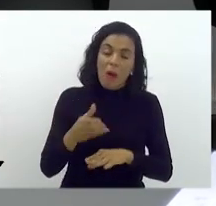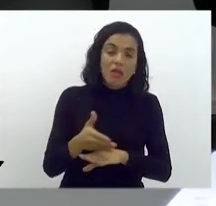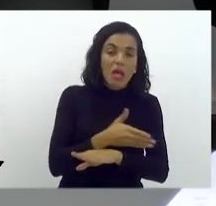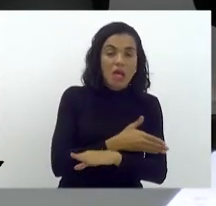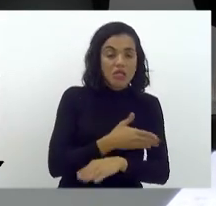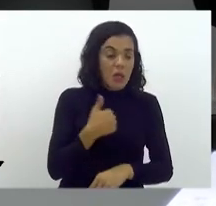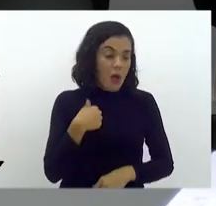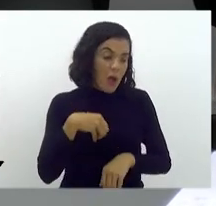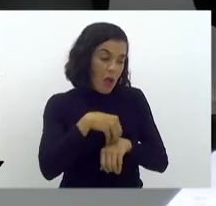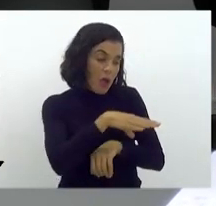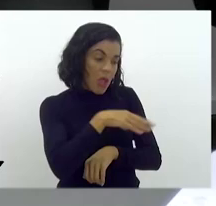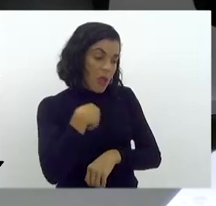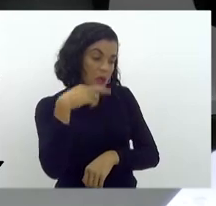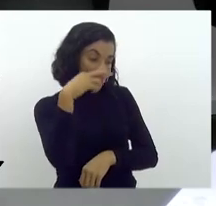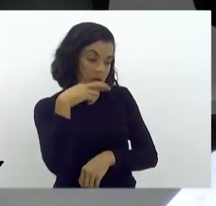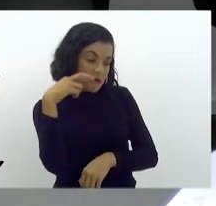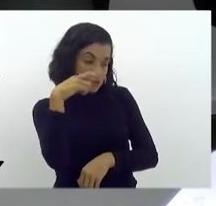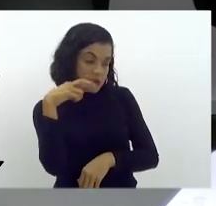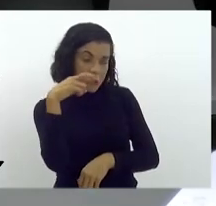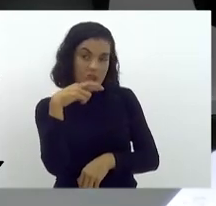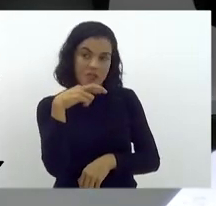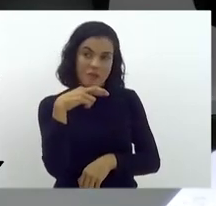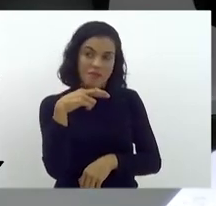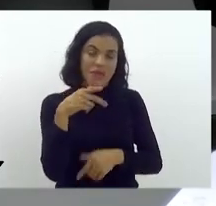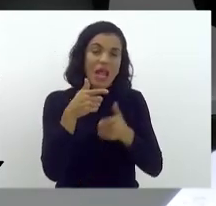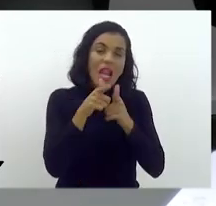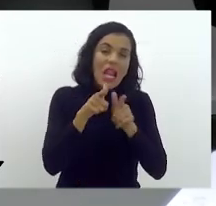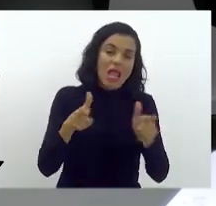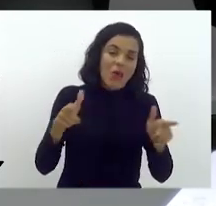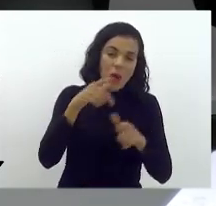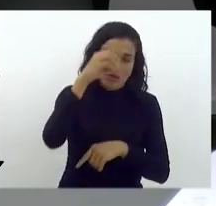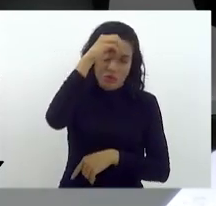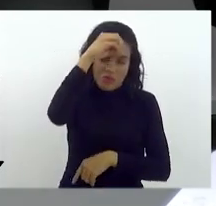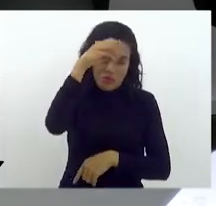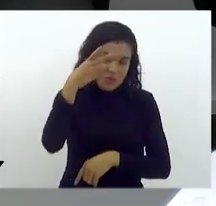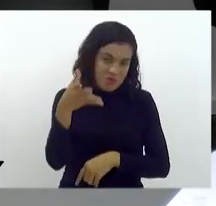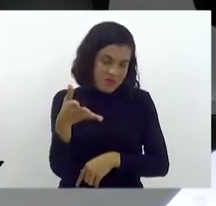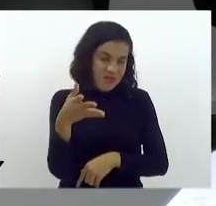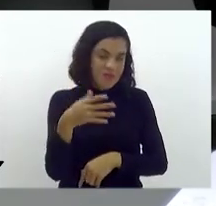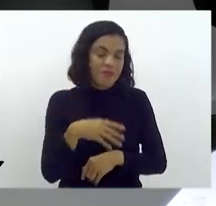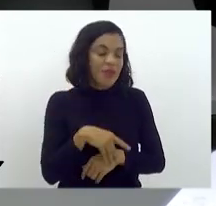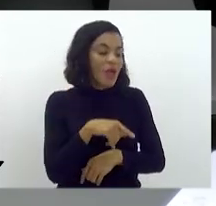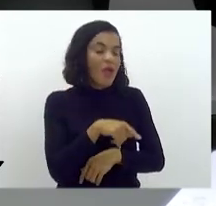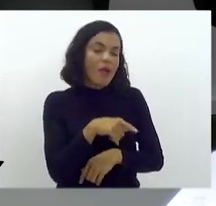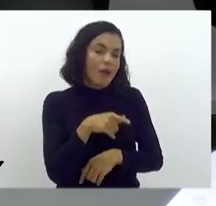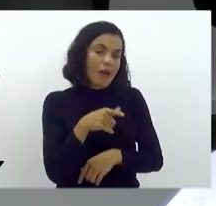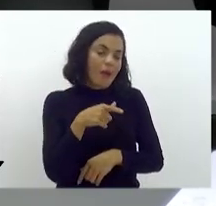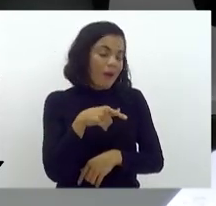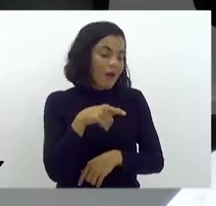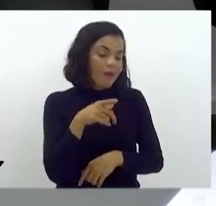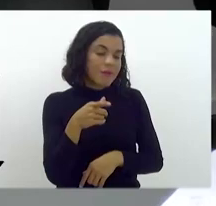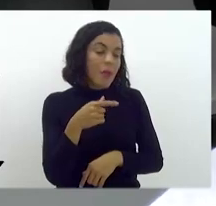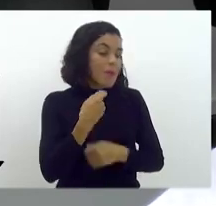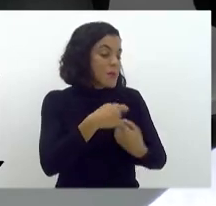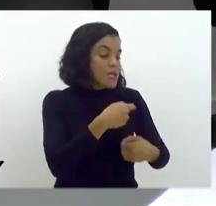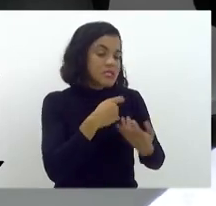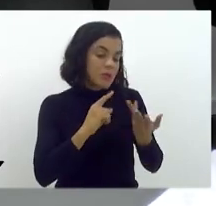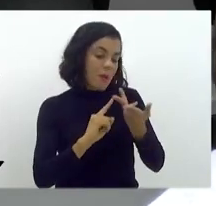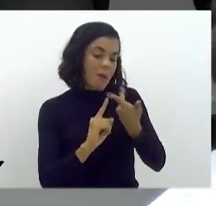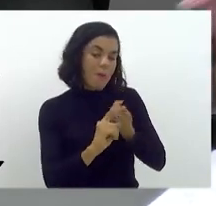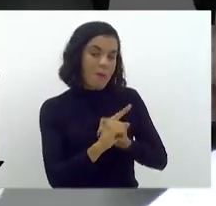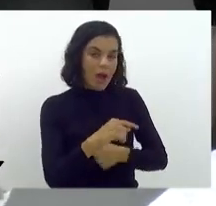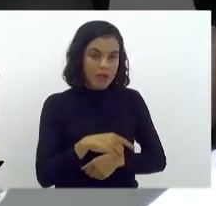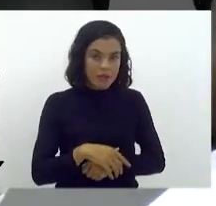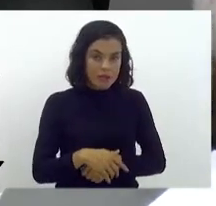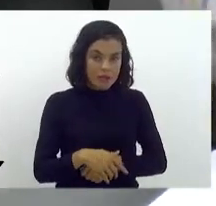Olha eu tô investigando isso aqui eu falo lá na minha linguagem leiga vamos lá que não conhece essa parte tecnológica eu precisava disso Disso